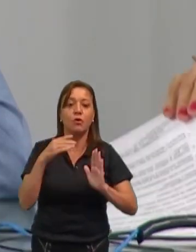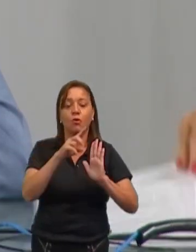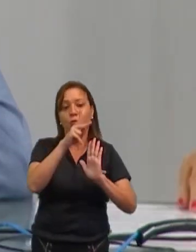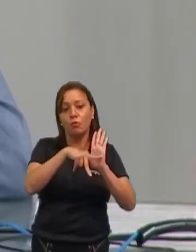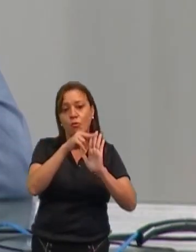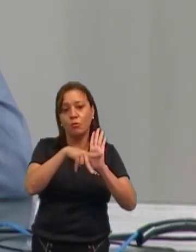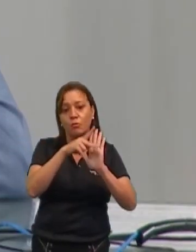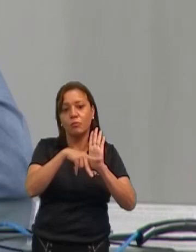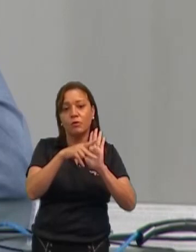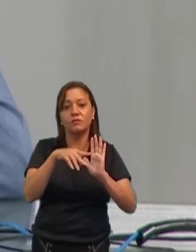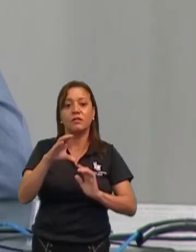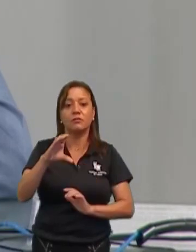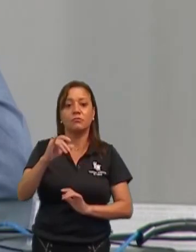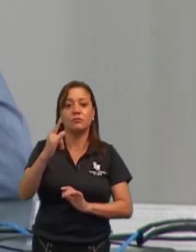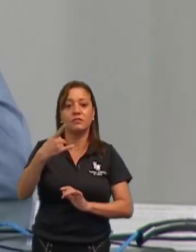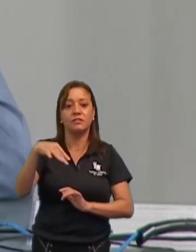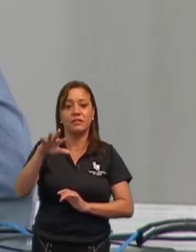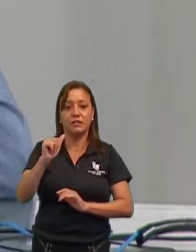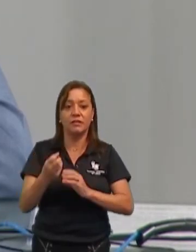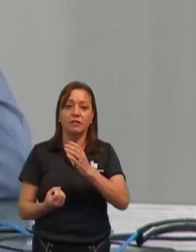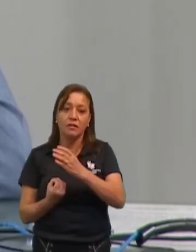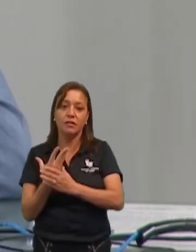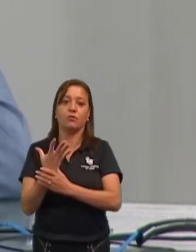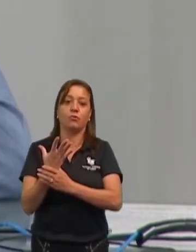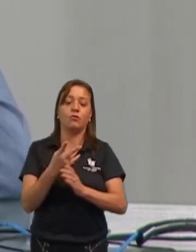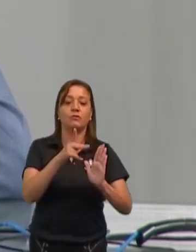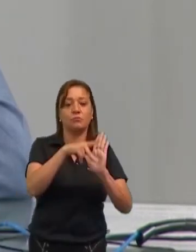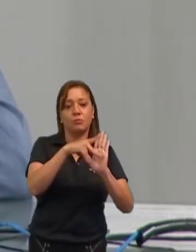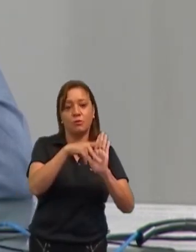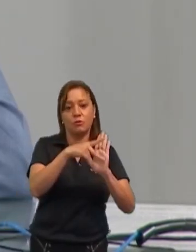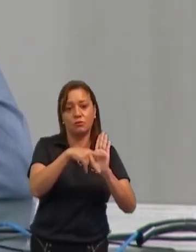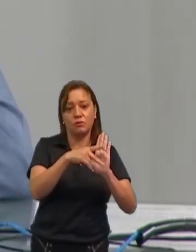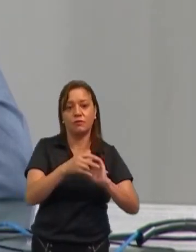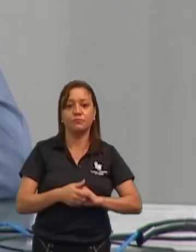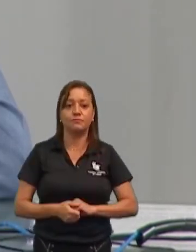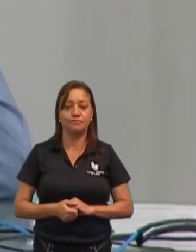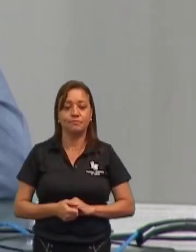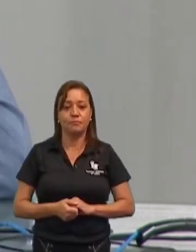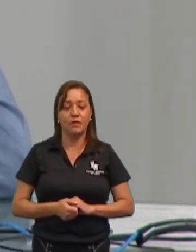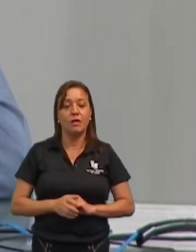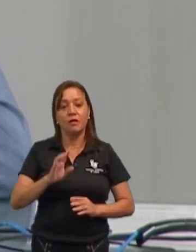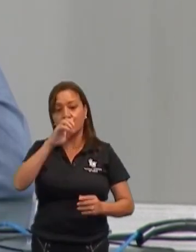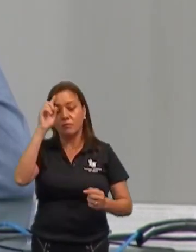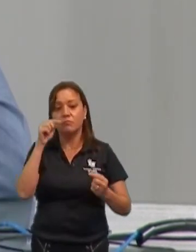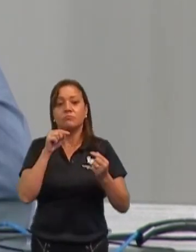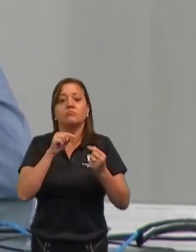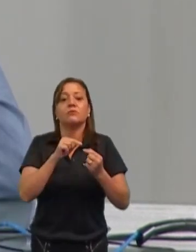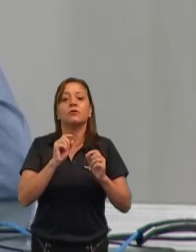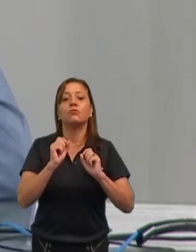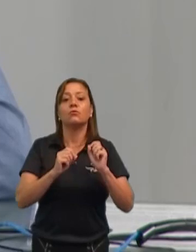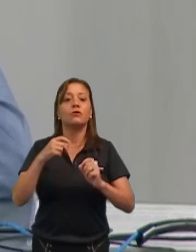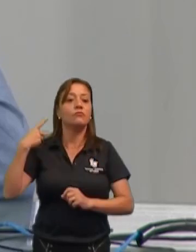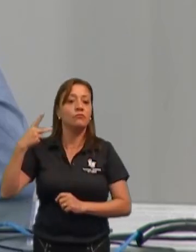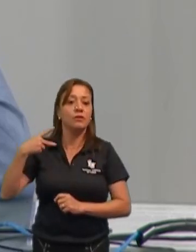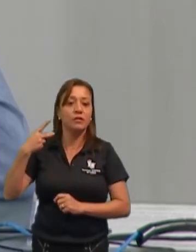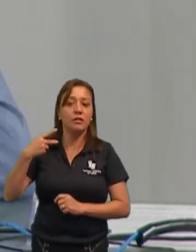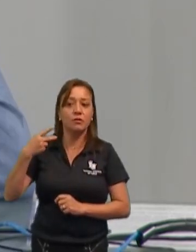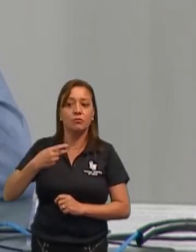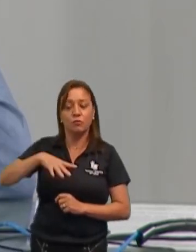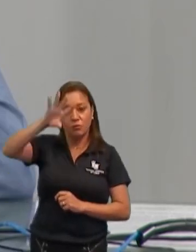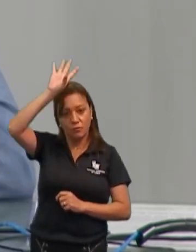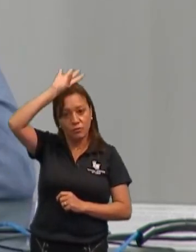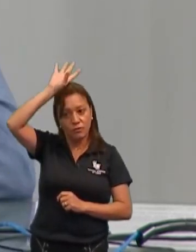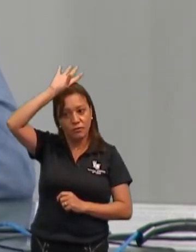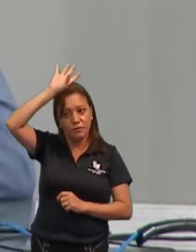vereadora Cida Oliveira é autora do projeto. Parecer já lidos com a maioria simples. Observação vista, vereadores. Wagner de Oliveira, Sargento